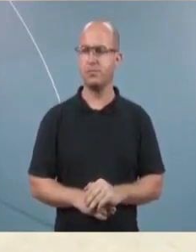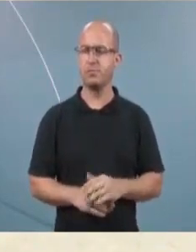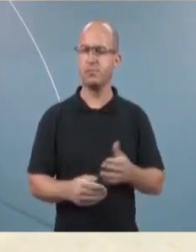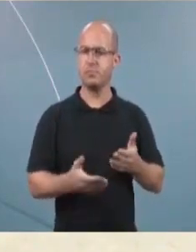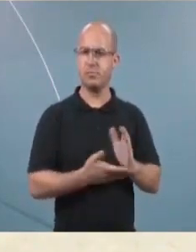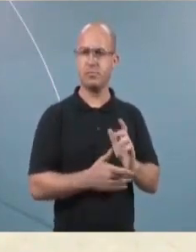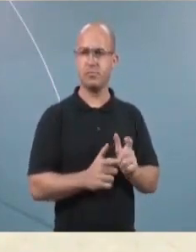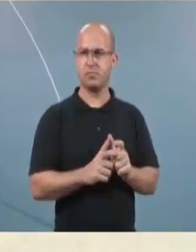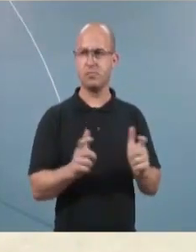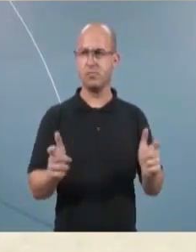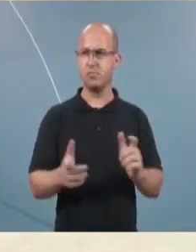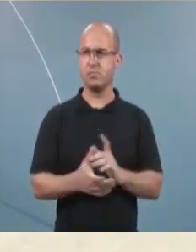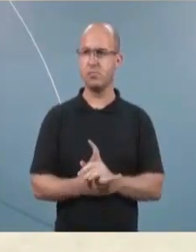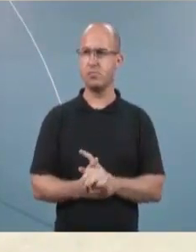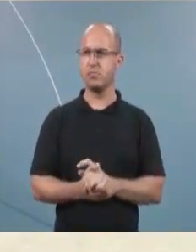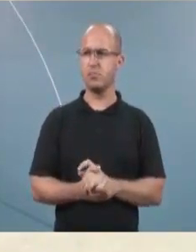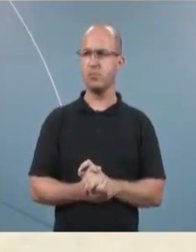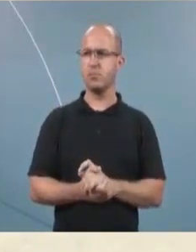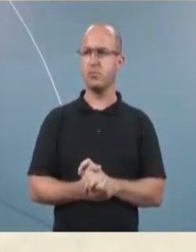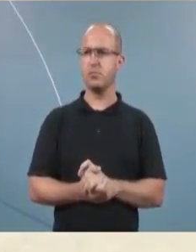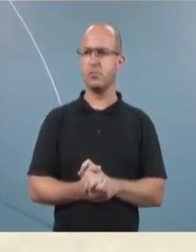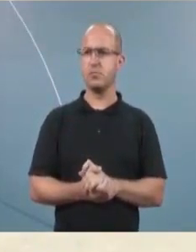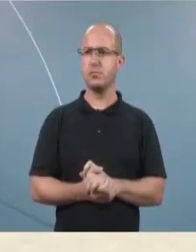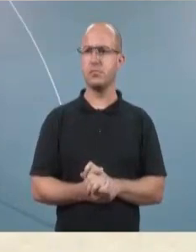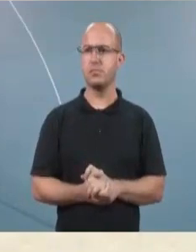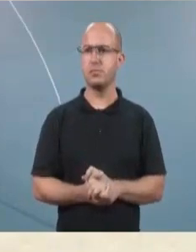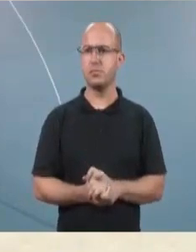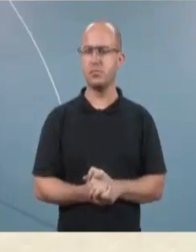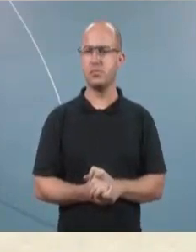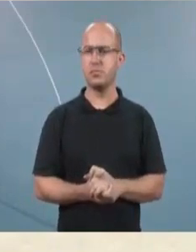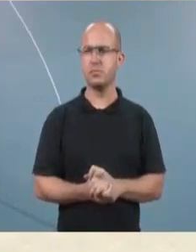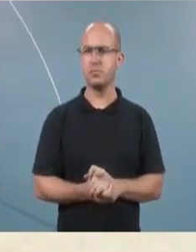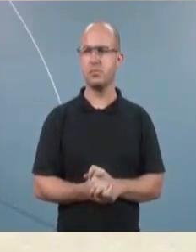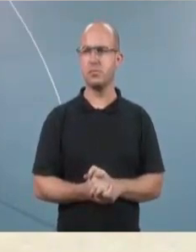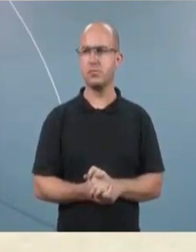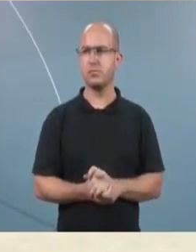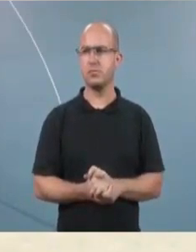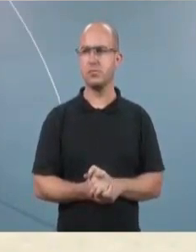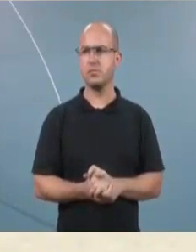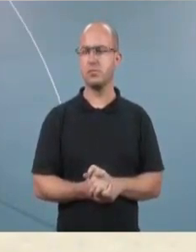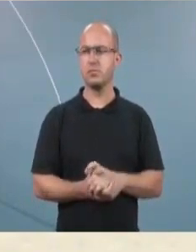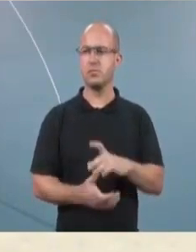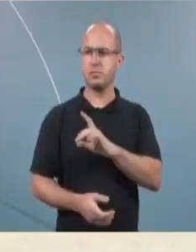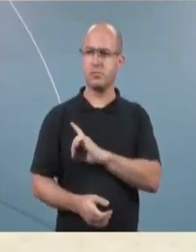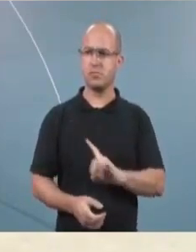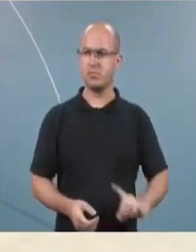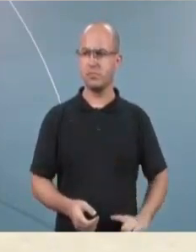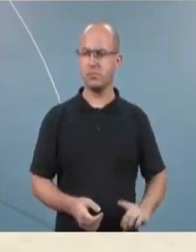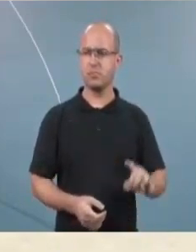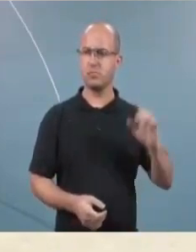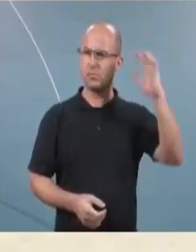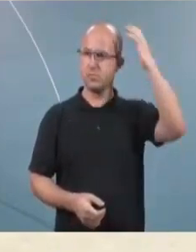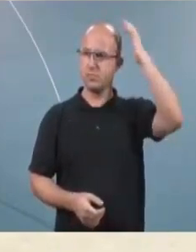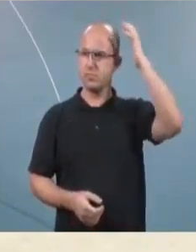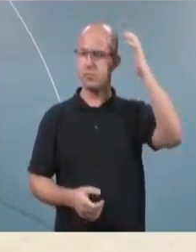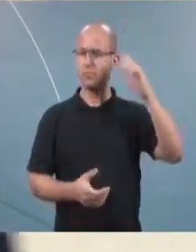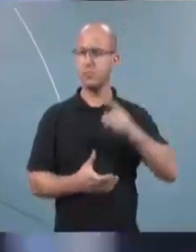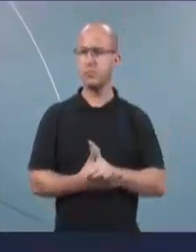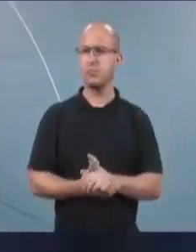aprovado por unanimidade requerimento da deputada zolda